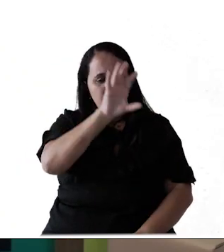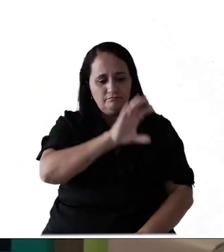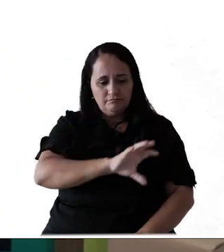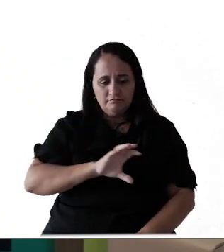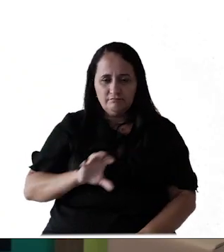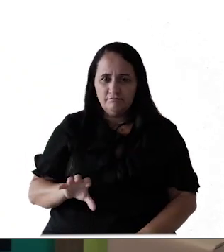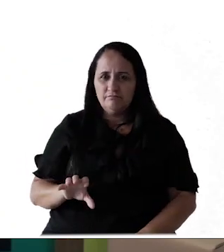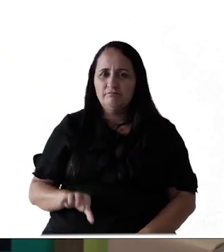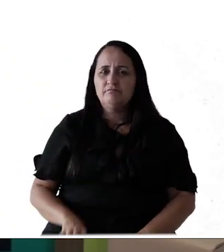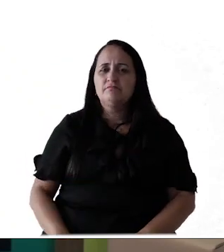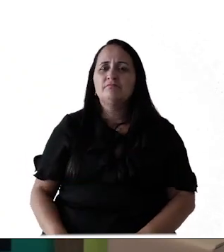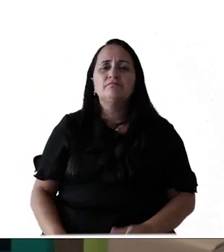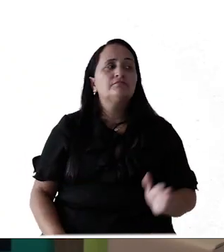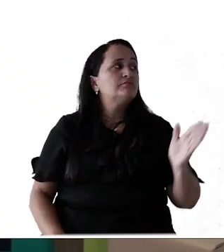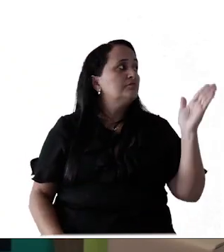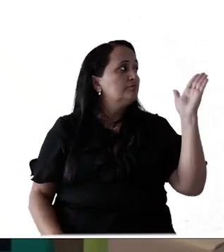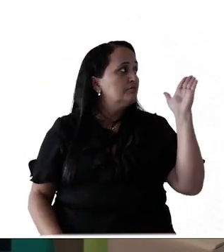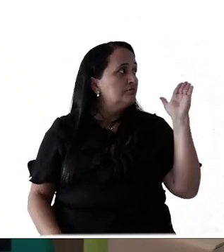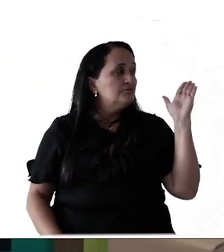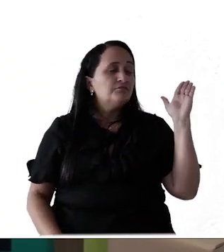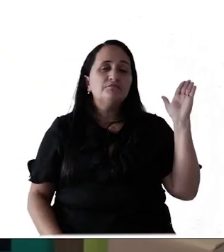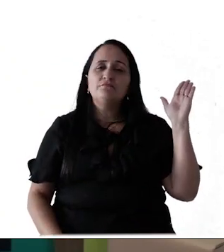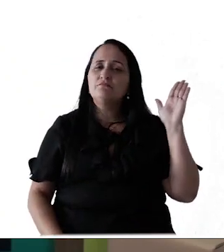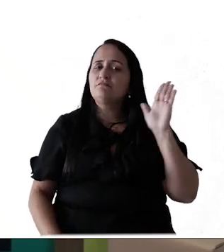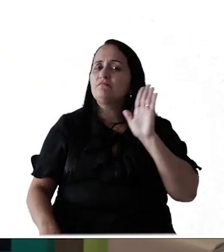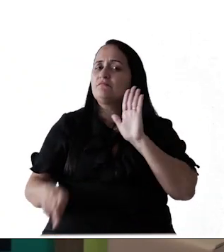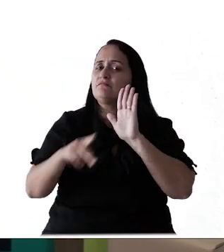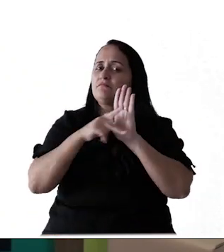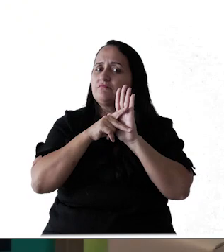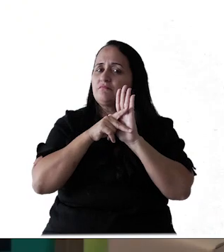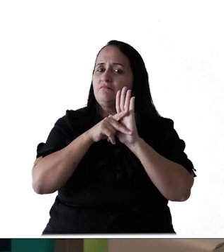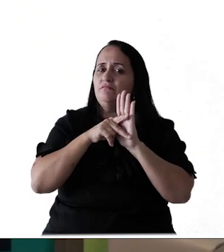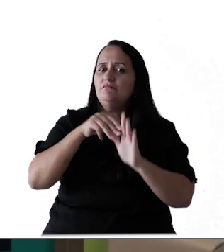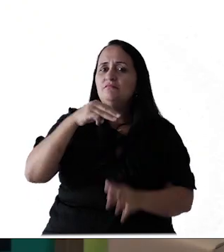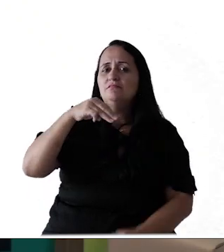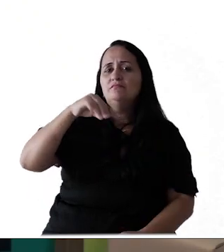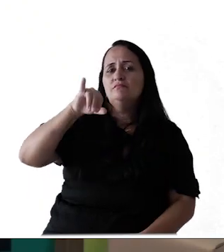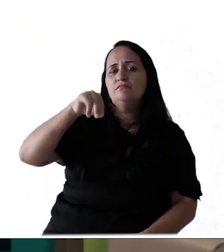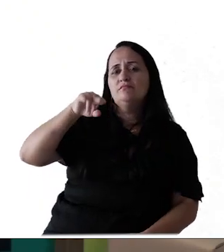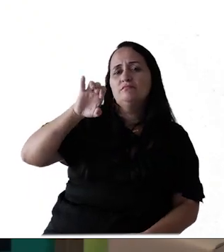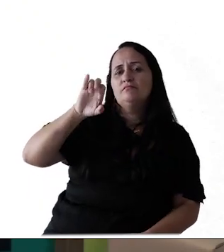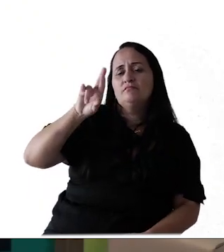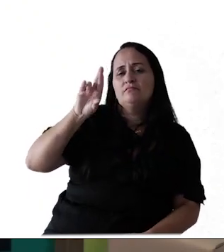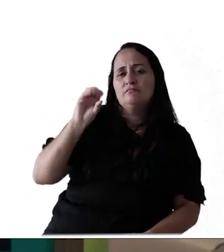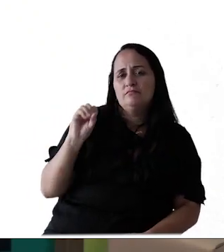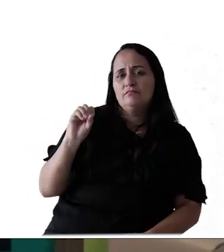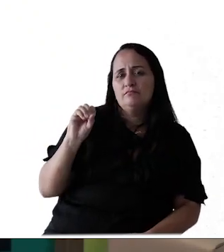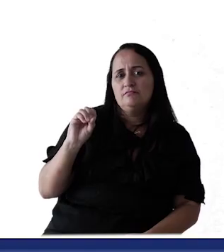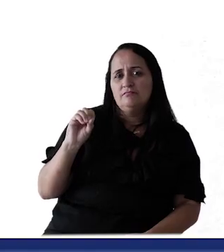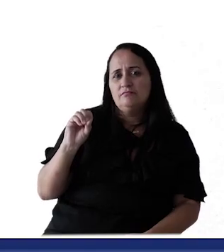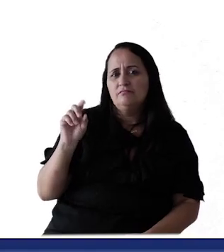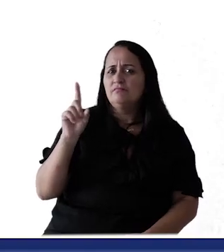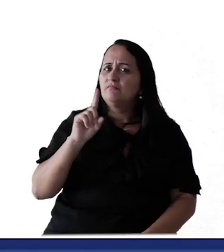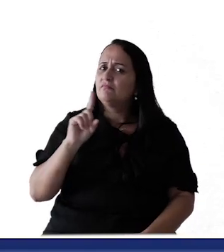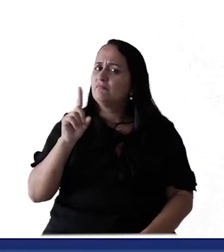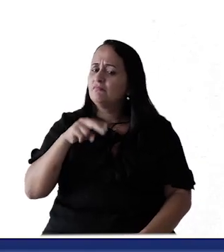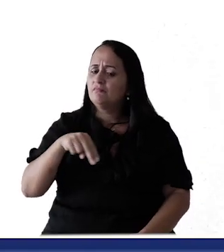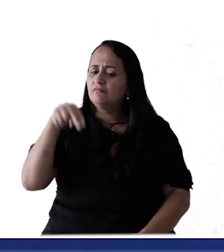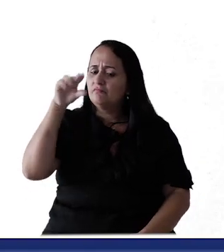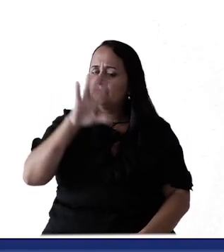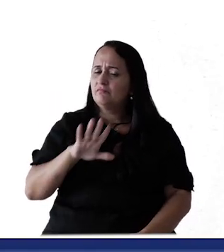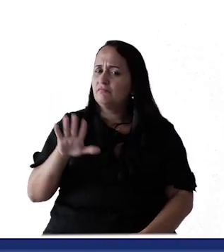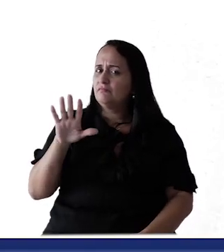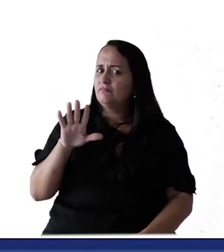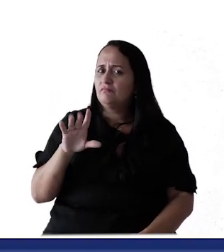falou? Essas expressões são tipicamente do mineiro, então não é do nordestino. Número